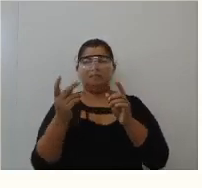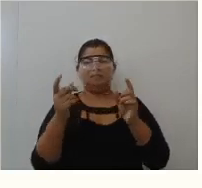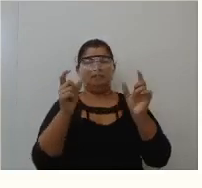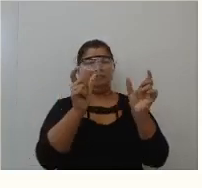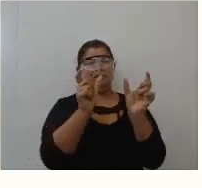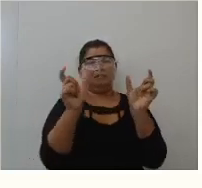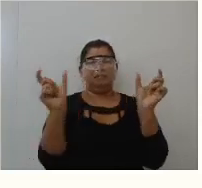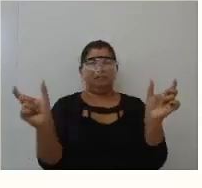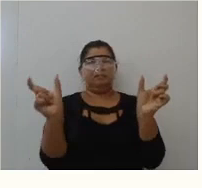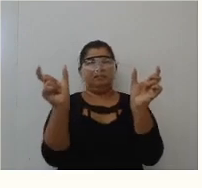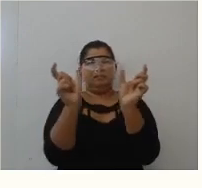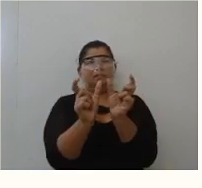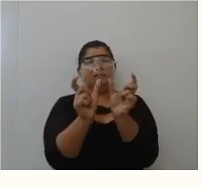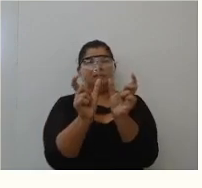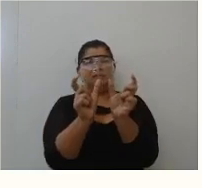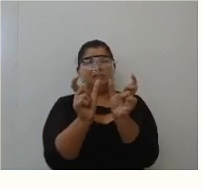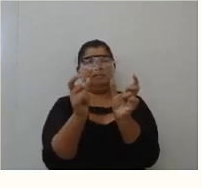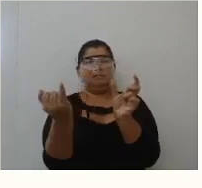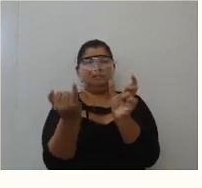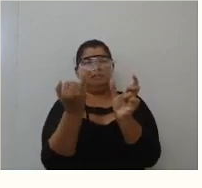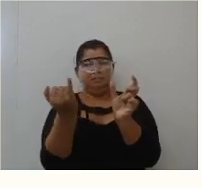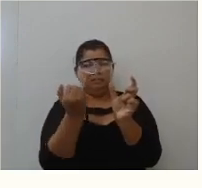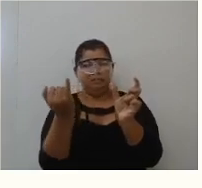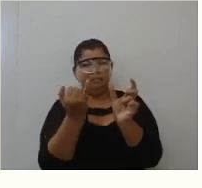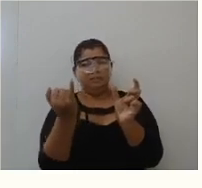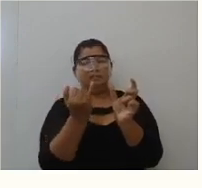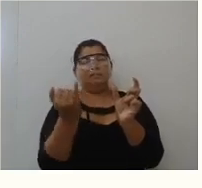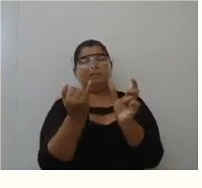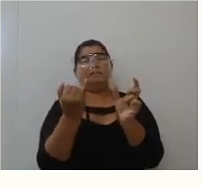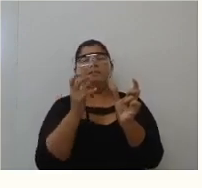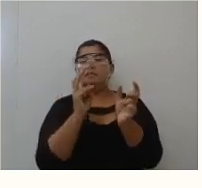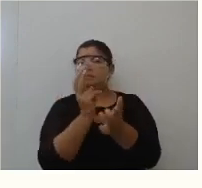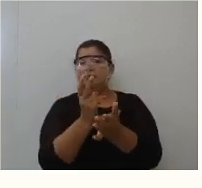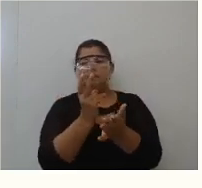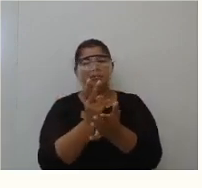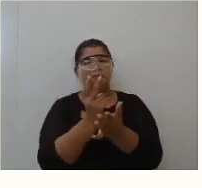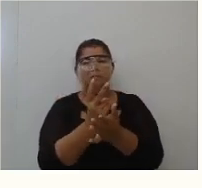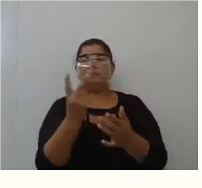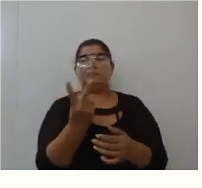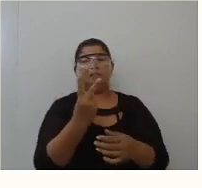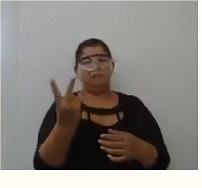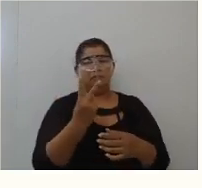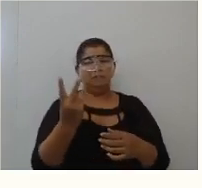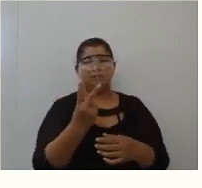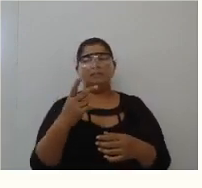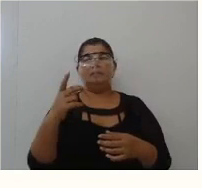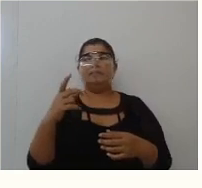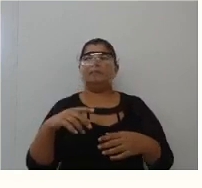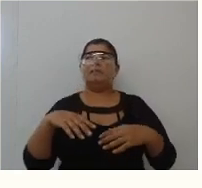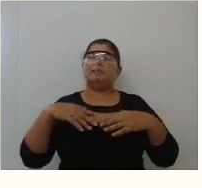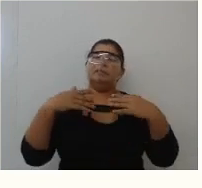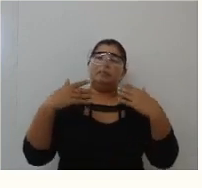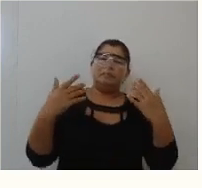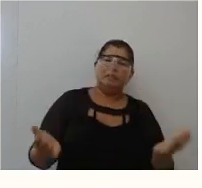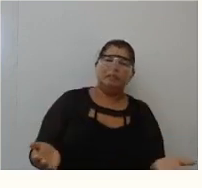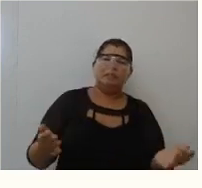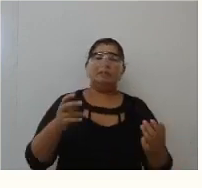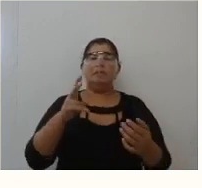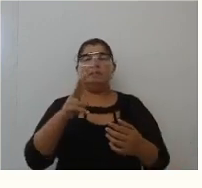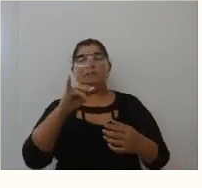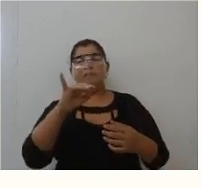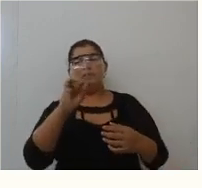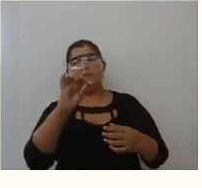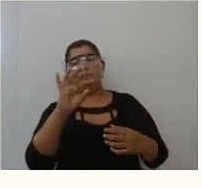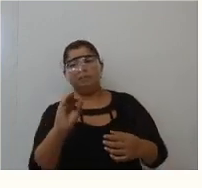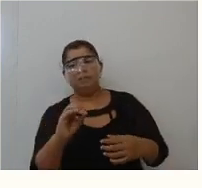termos, né, com o valor de conjunção. Pode ser dois ou mais termos. Então eu tenho aqui, ó, no entanto, visto que, desde que, se bem